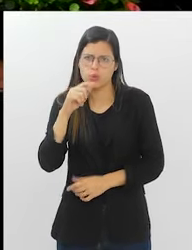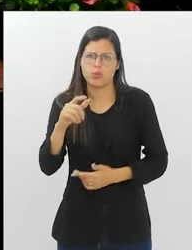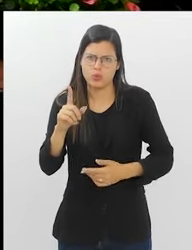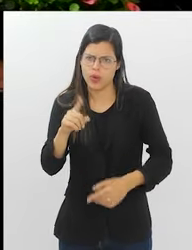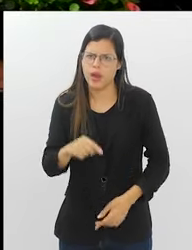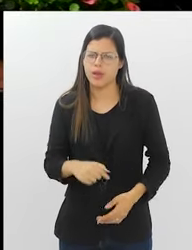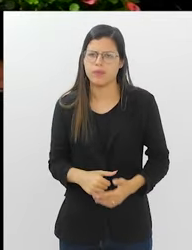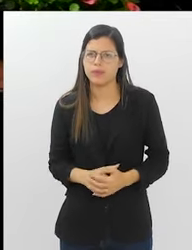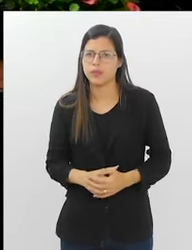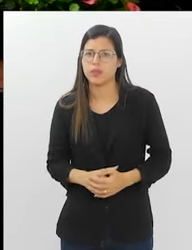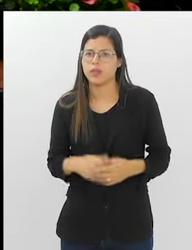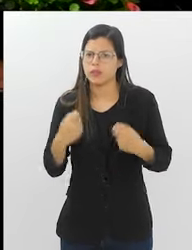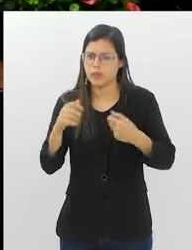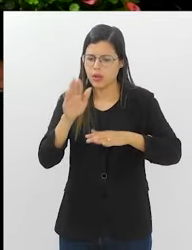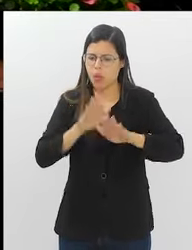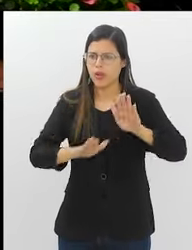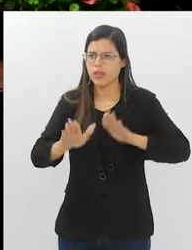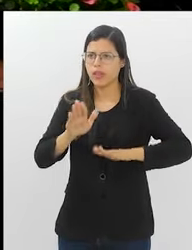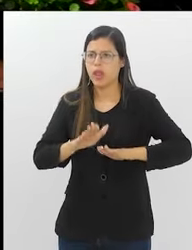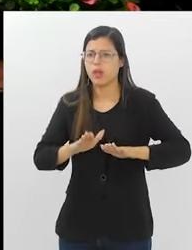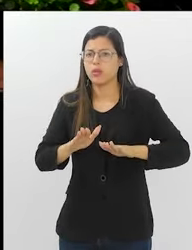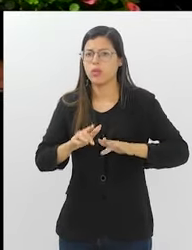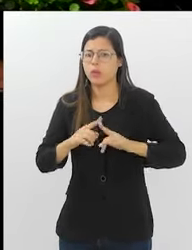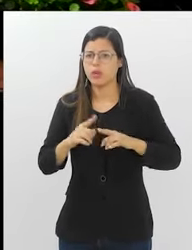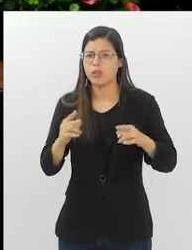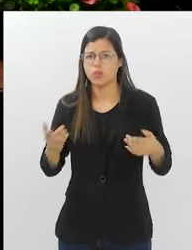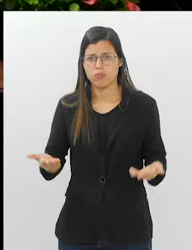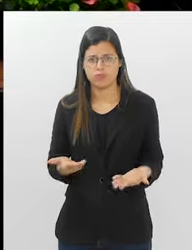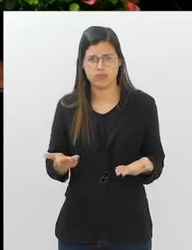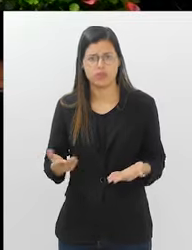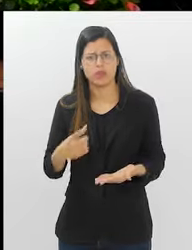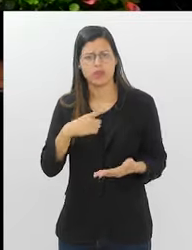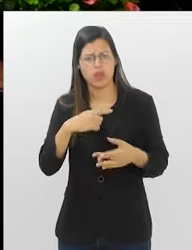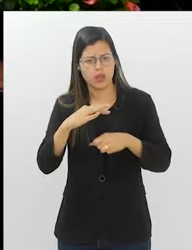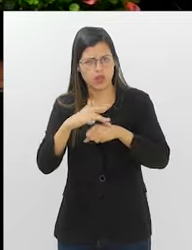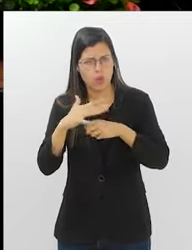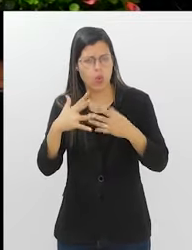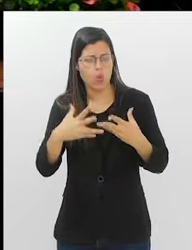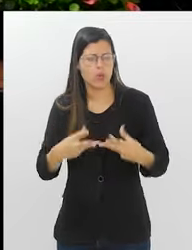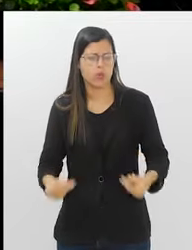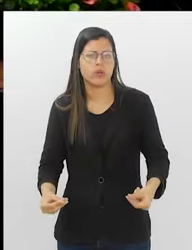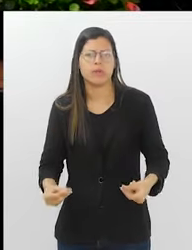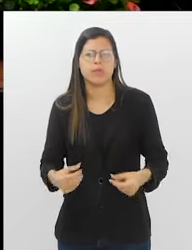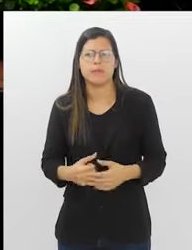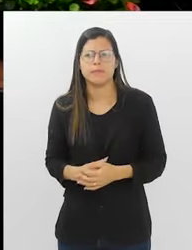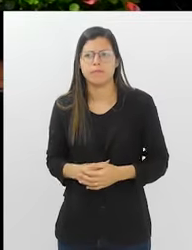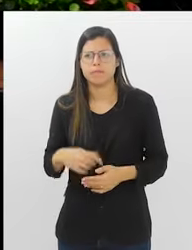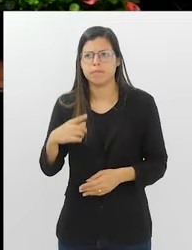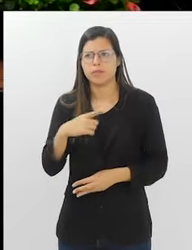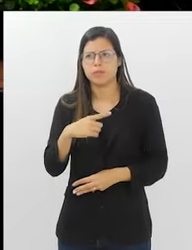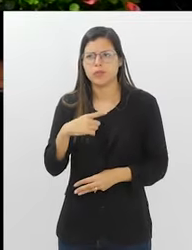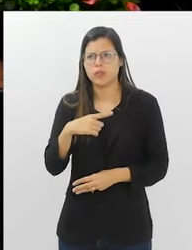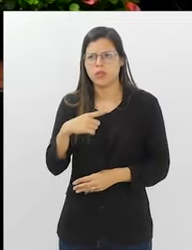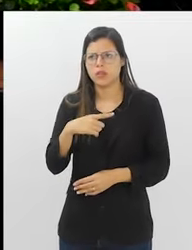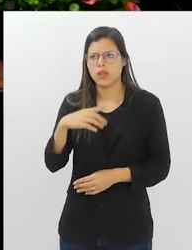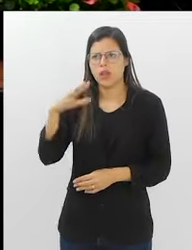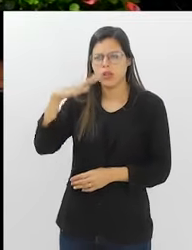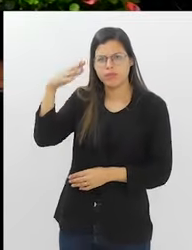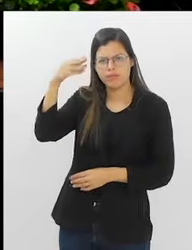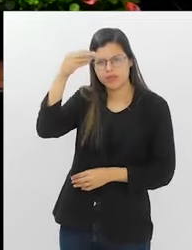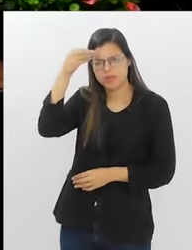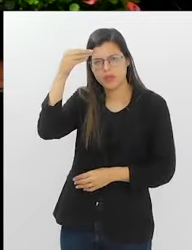o fenômeno. Então, a gente tem que ter muito cuidado com isso. Mas ainda hoje, nós temos curas, nós temos